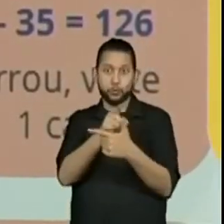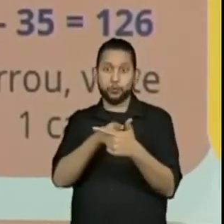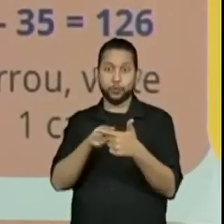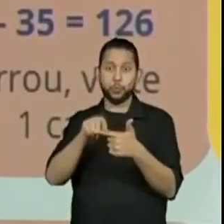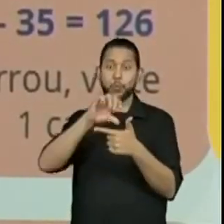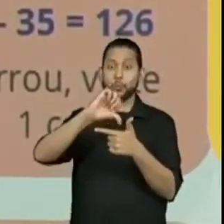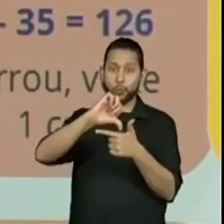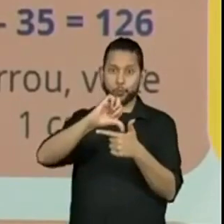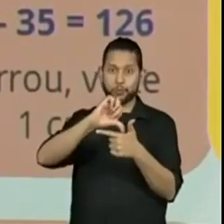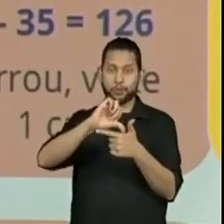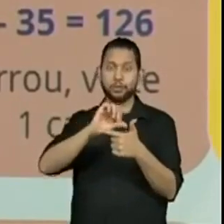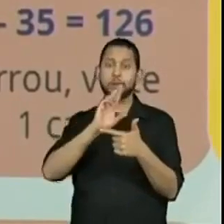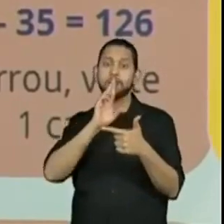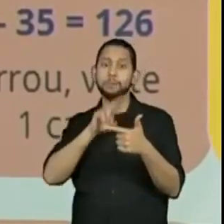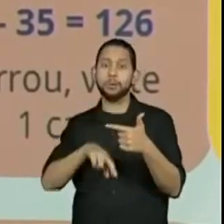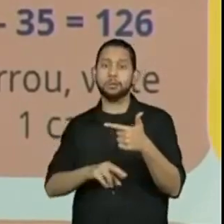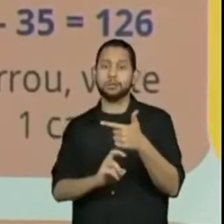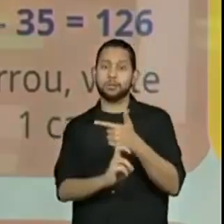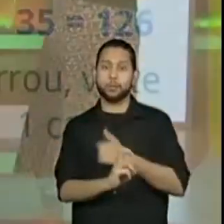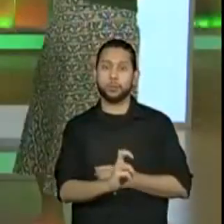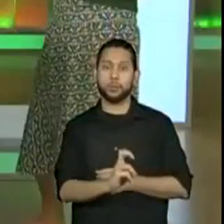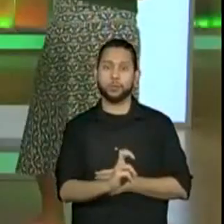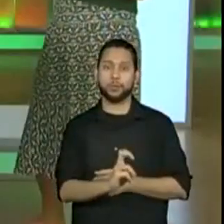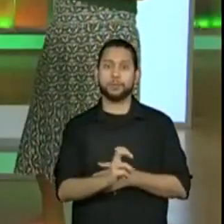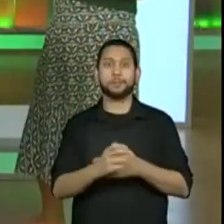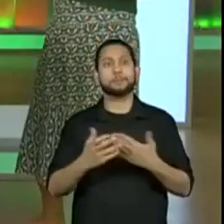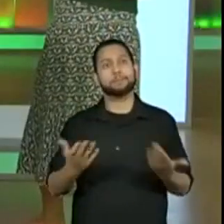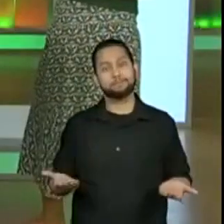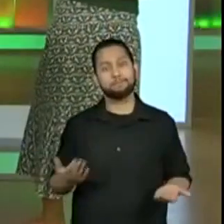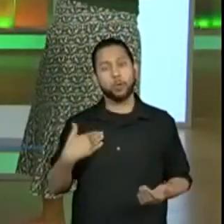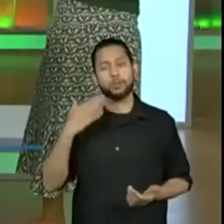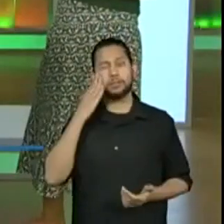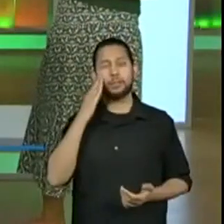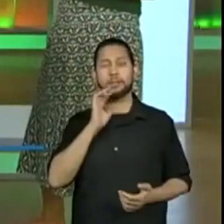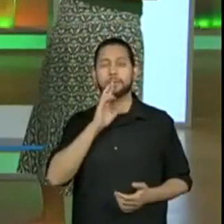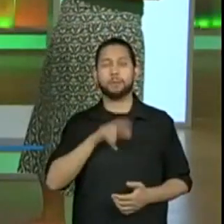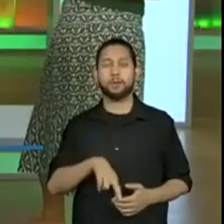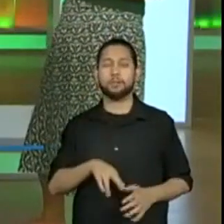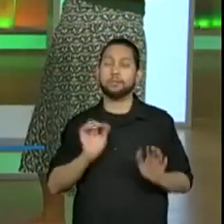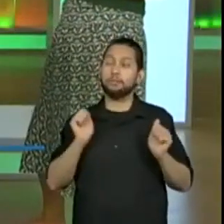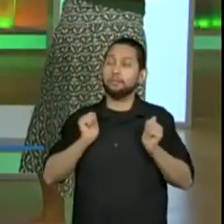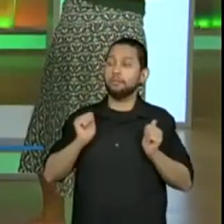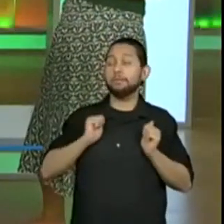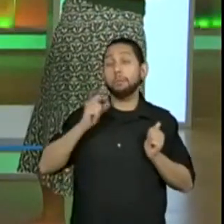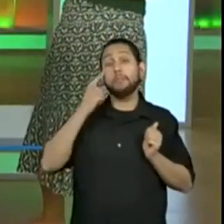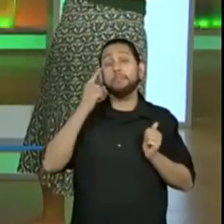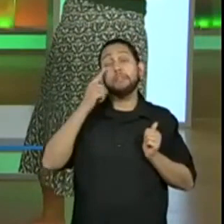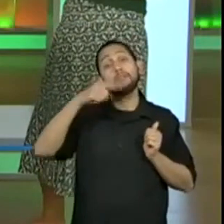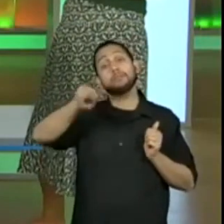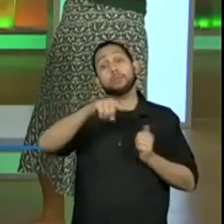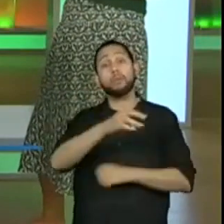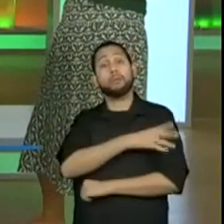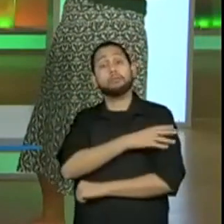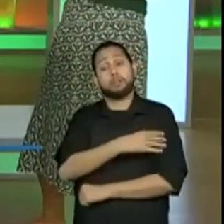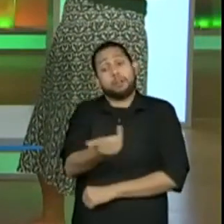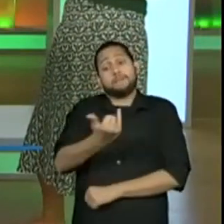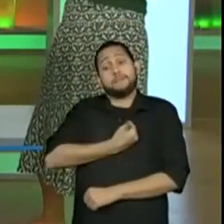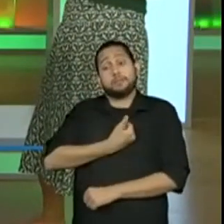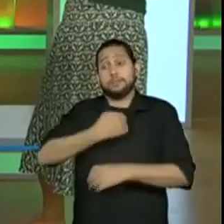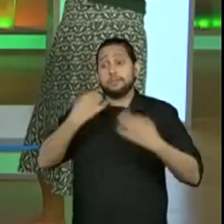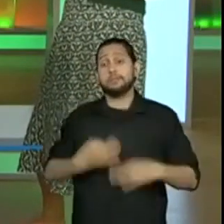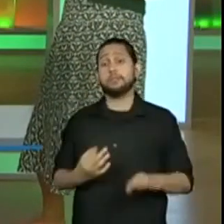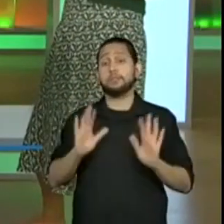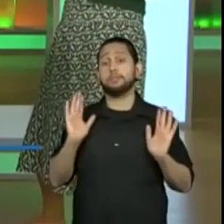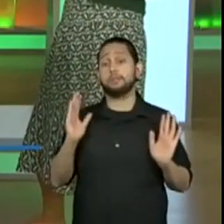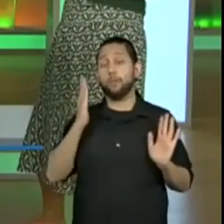5. Sinto em te informar, professora, que já sei a resposta, mas vou esperar a galera do quarto ano colocar a resposta para